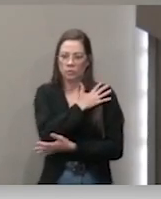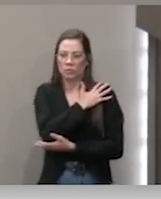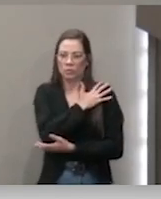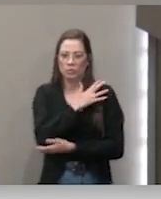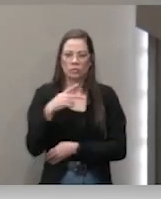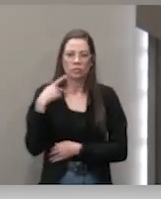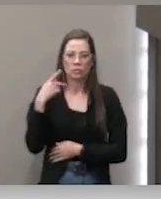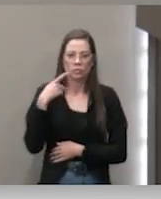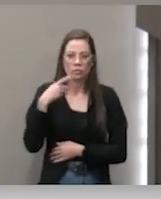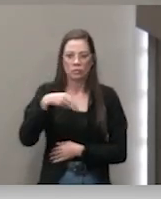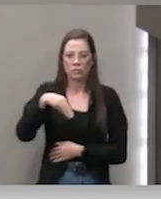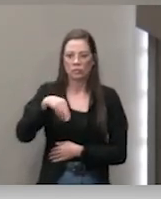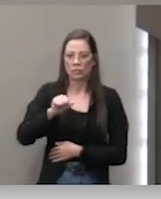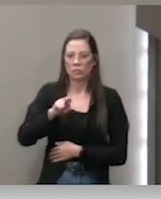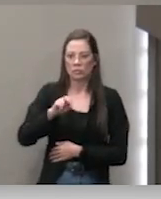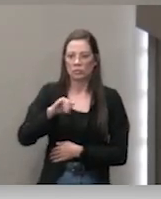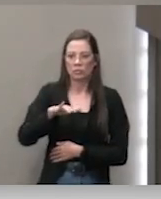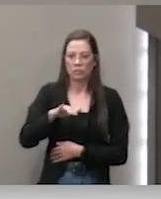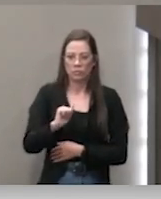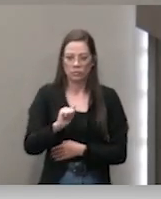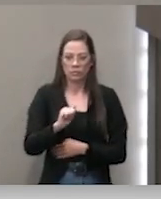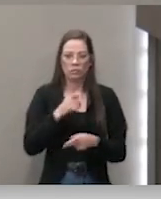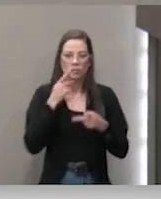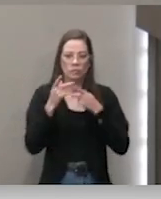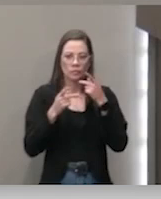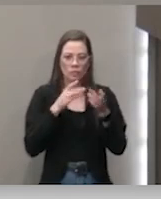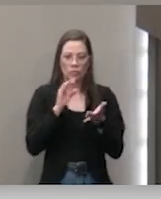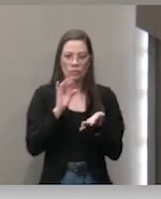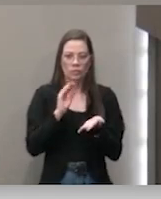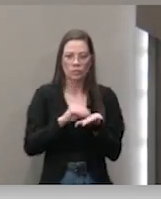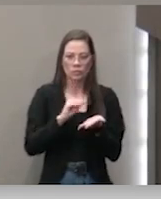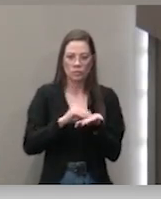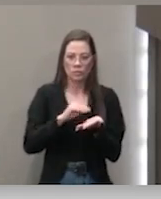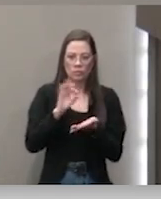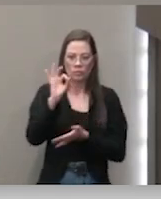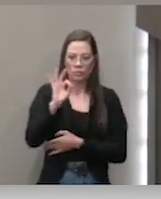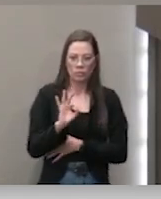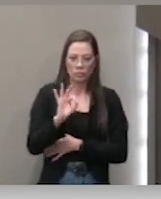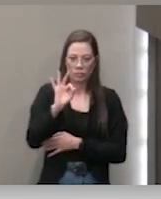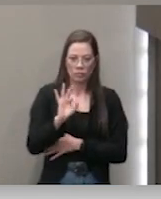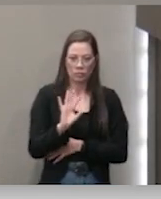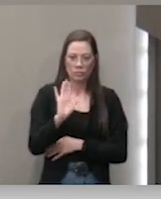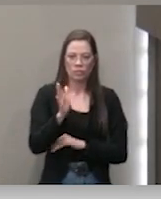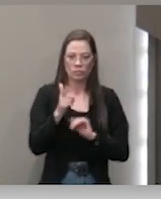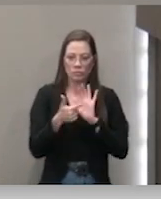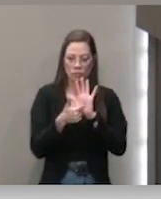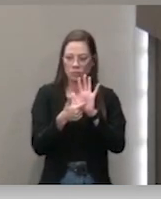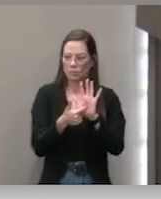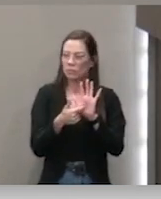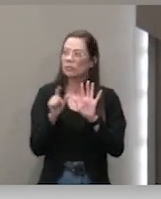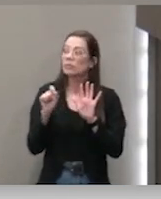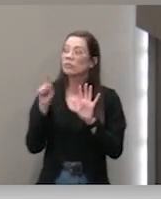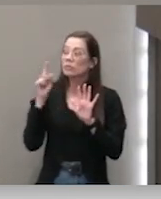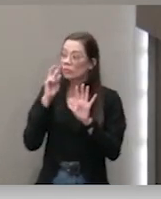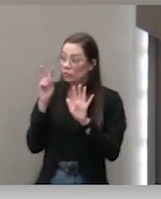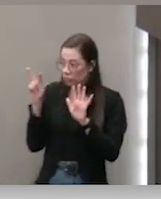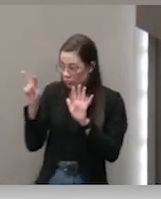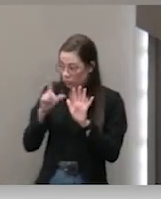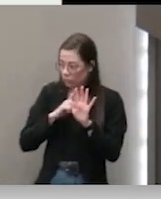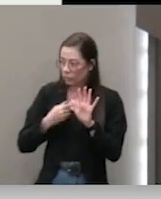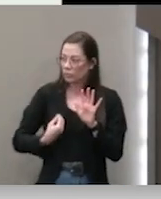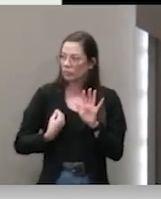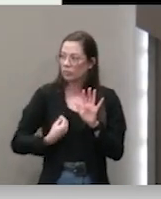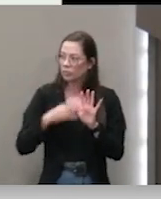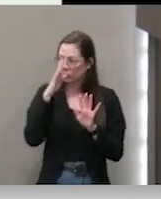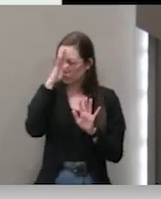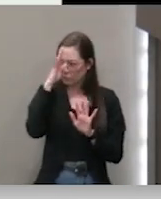a questão de falta de índices, né? Então, eu gostaria já que o Miqueias colocasse ali para nós termos uma